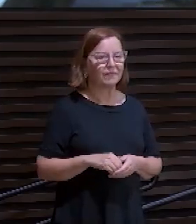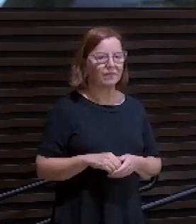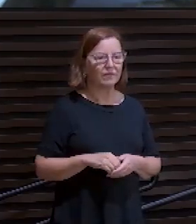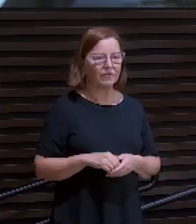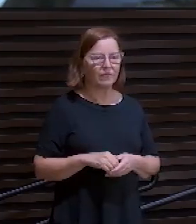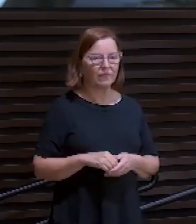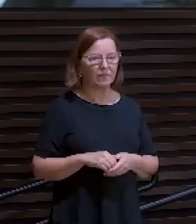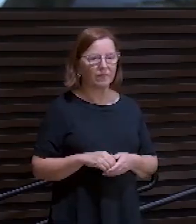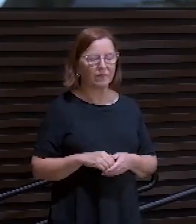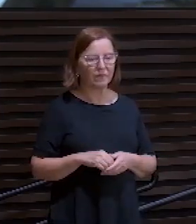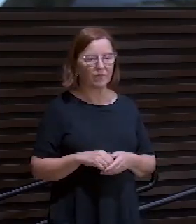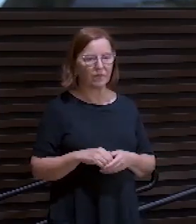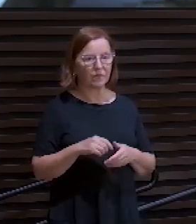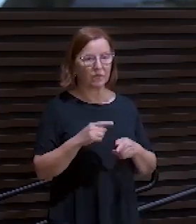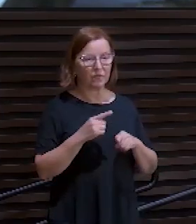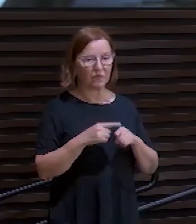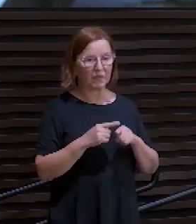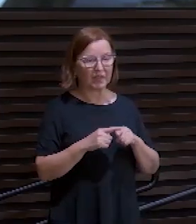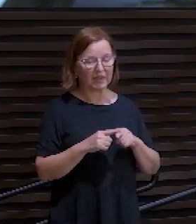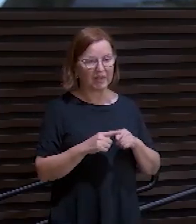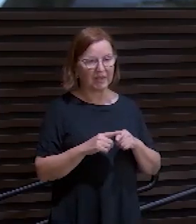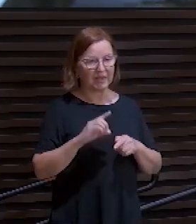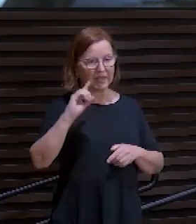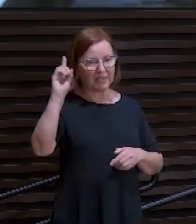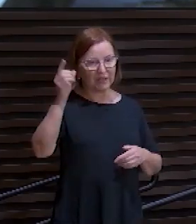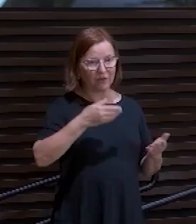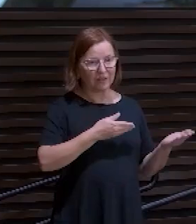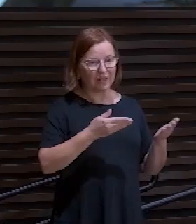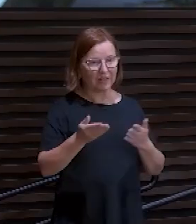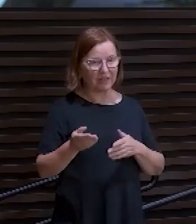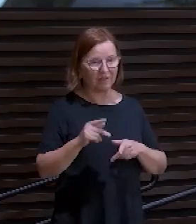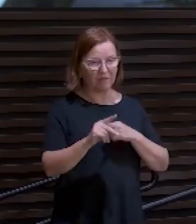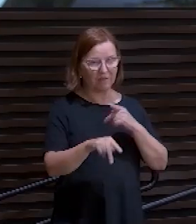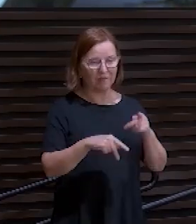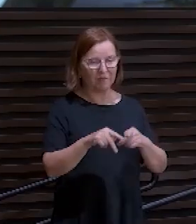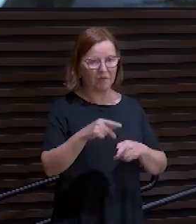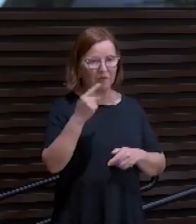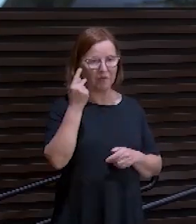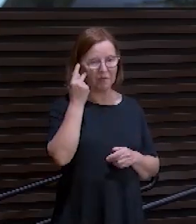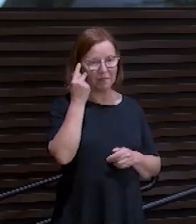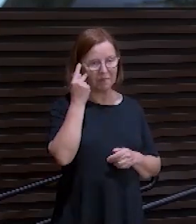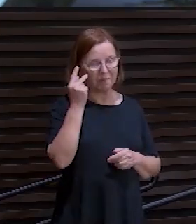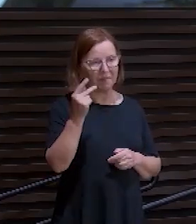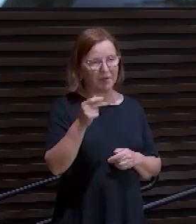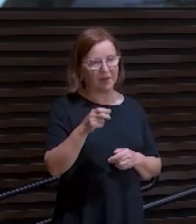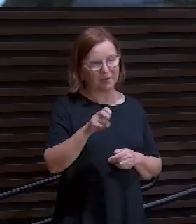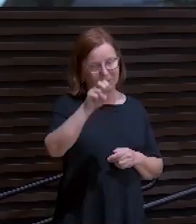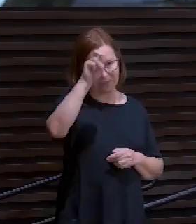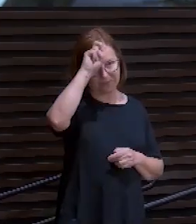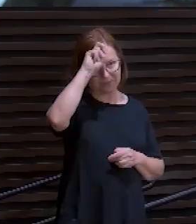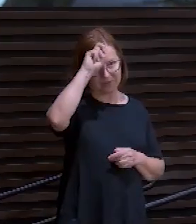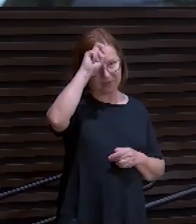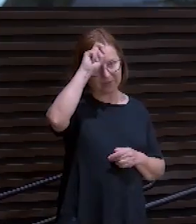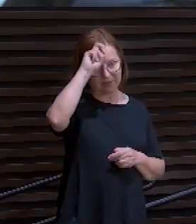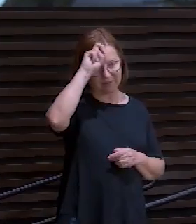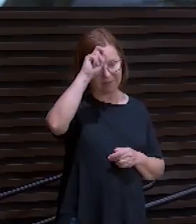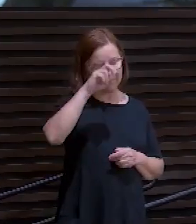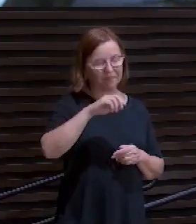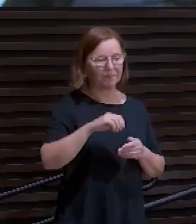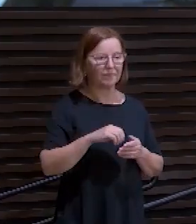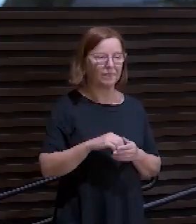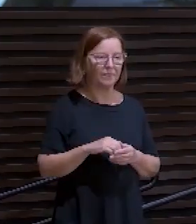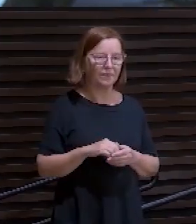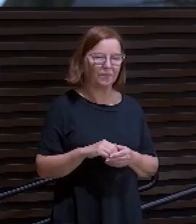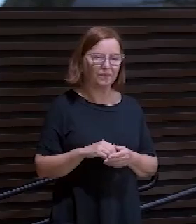para Canaã, eles subiram como que quem sobe da morte para a vida. A geografia